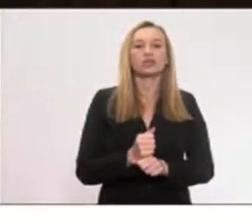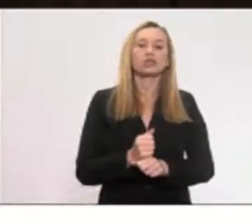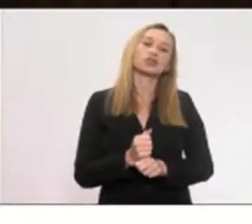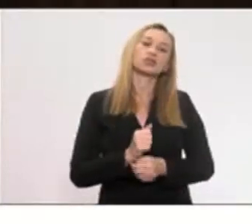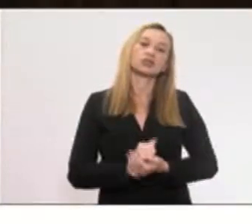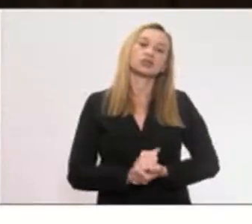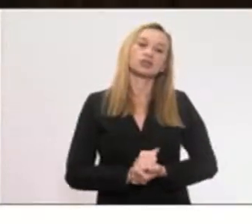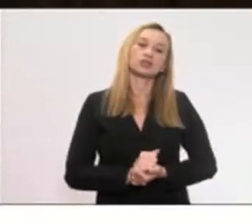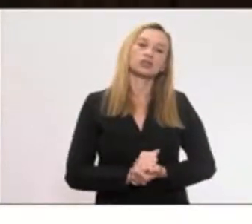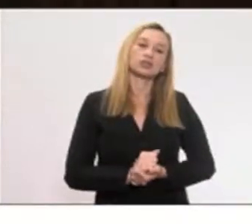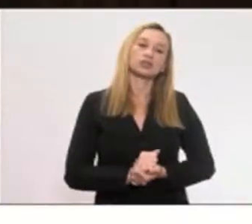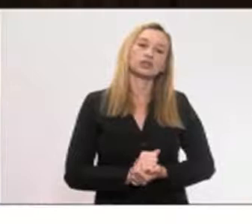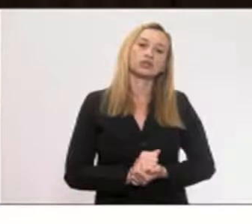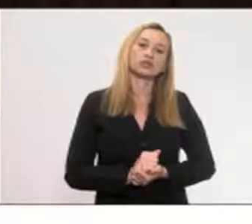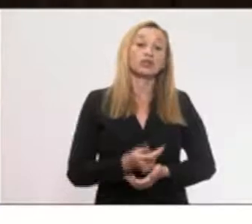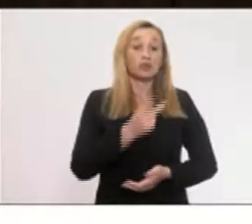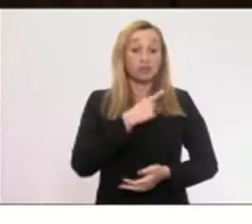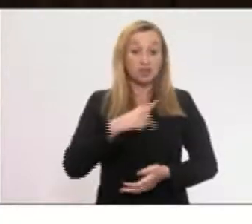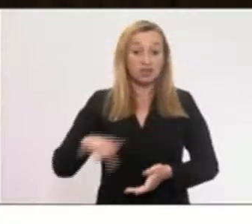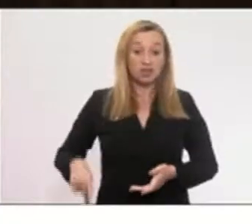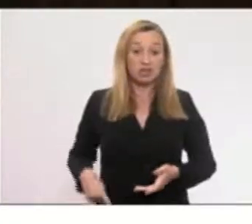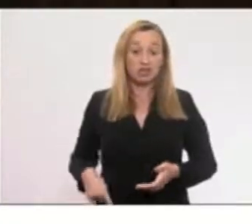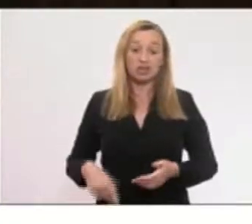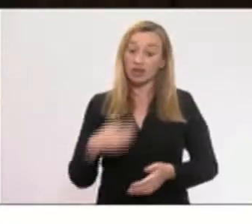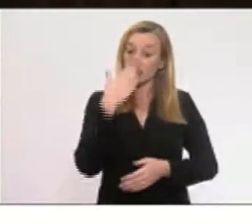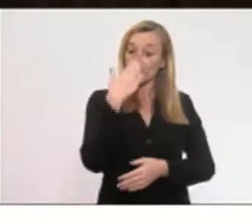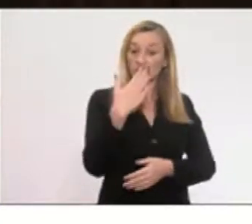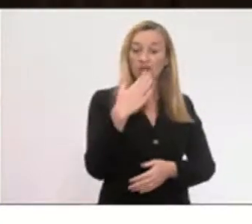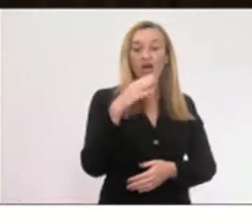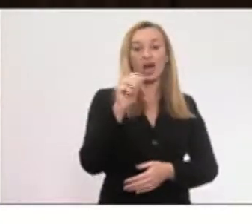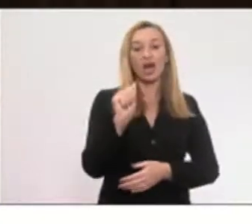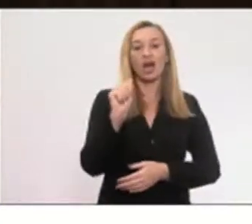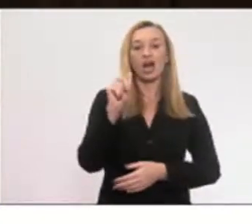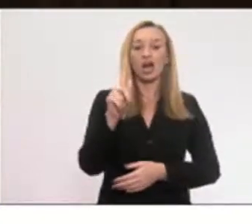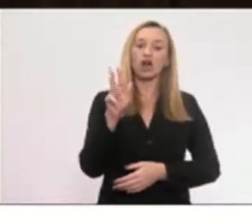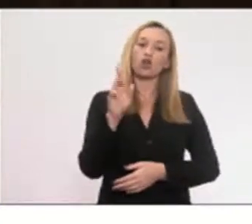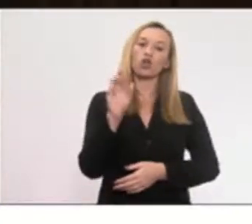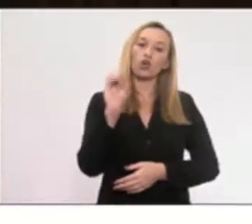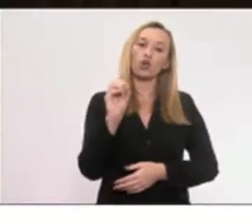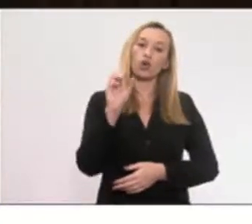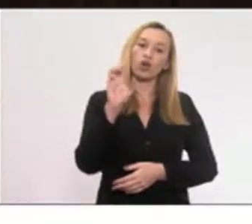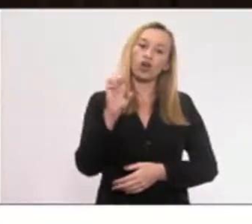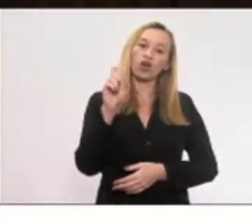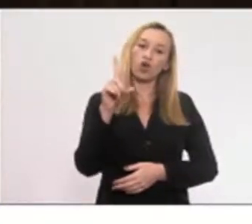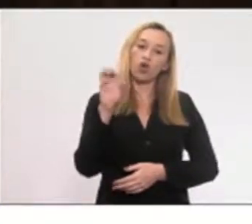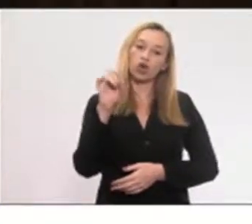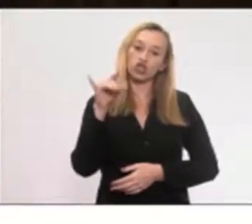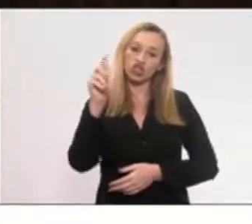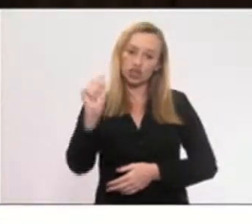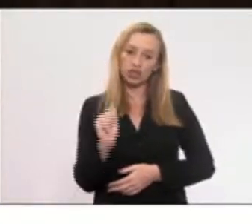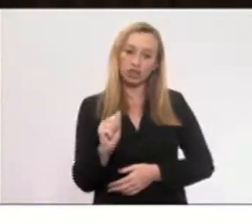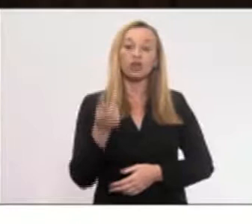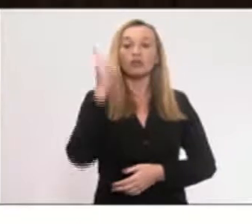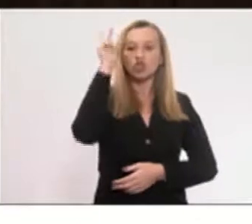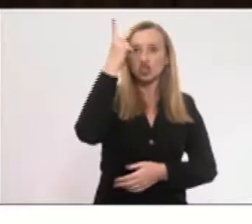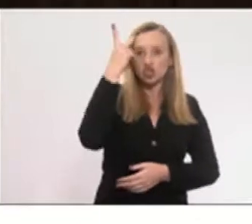presidenta da Frente em Defesa da Agroecologia. Temos uma história e uma relação